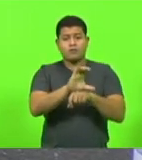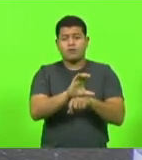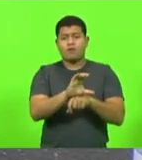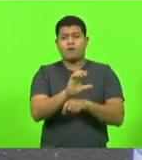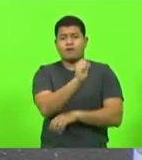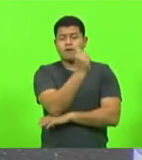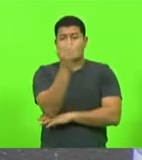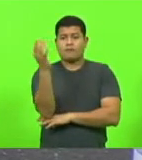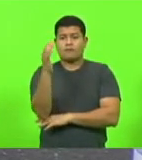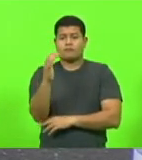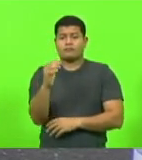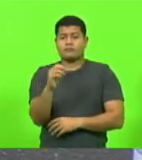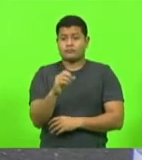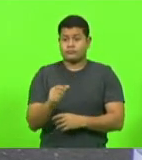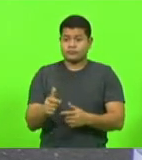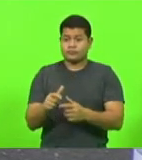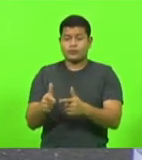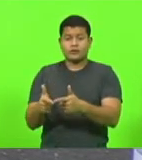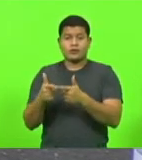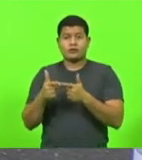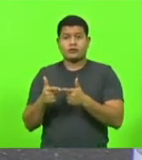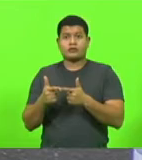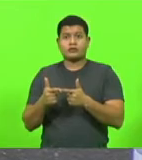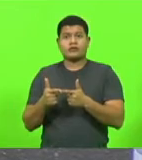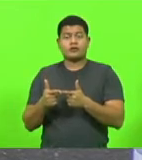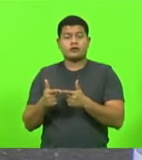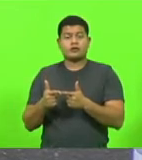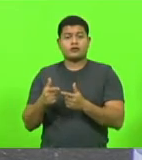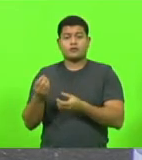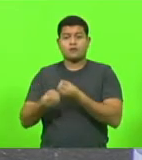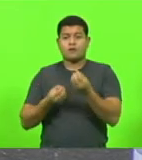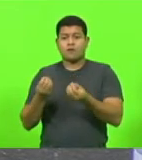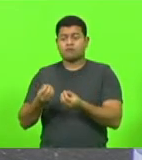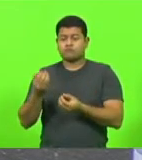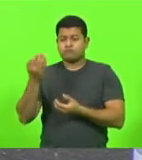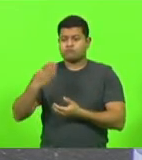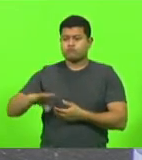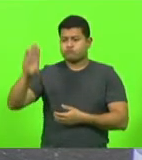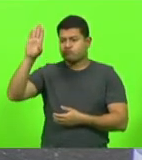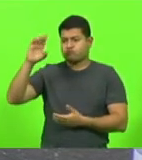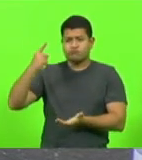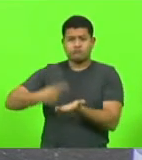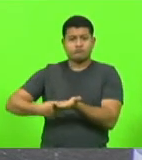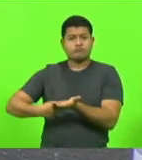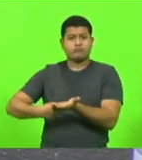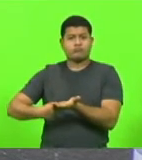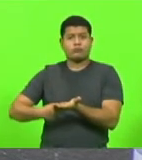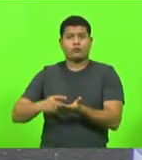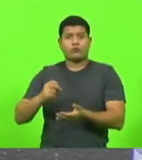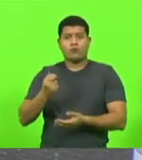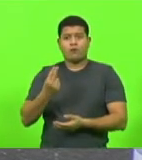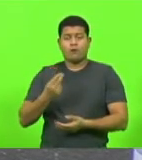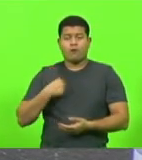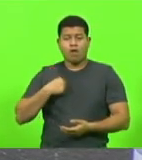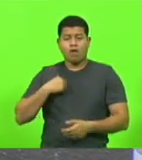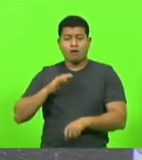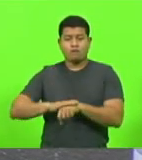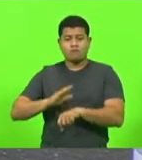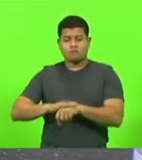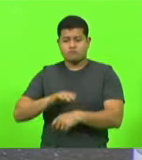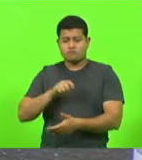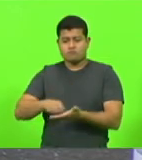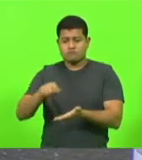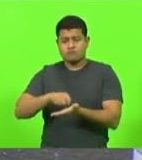que é a licença ambiental por compromisso, ou a licença autodeclaratória, em que